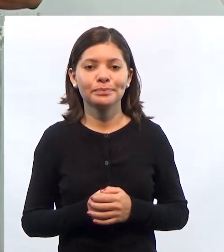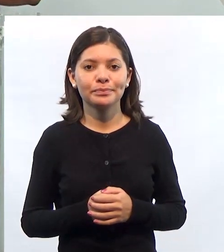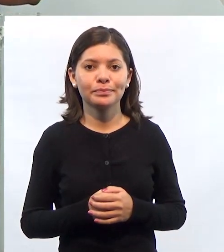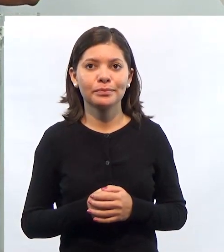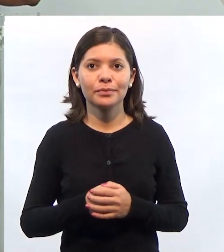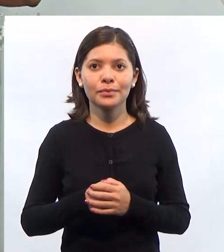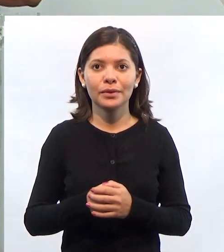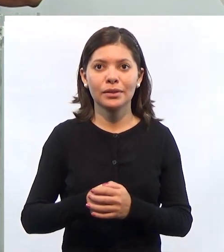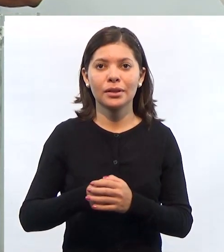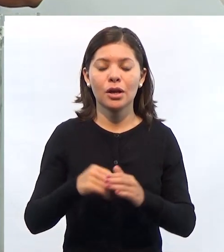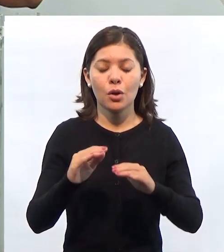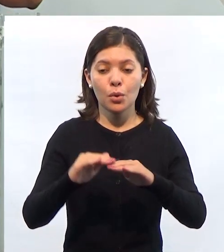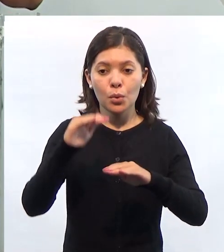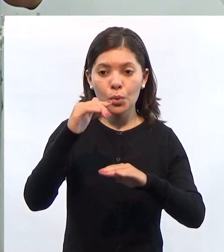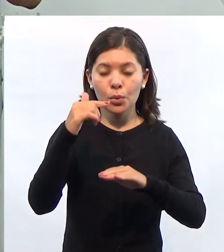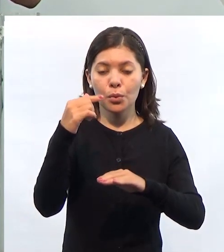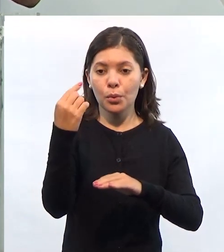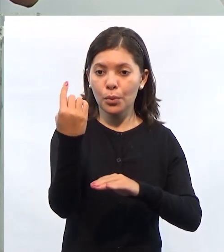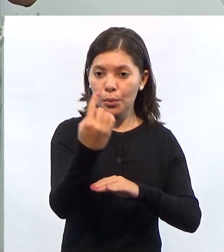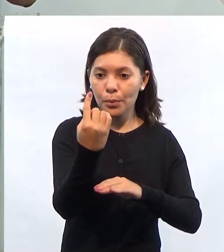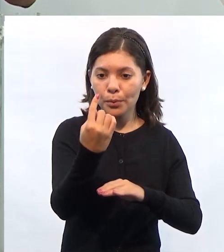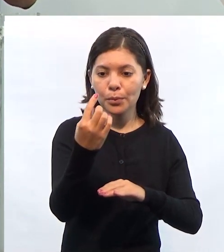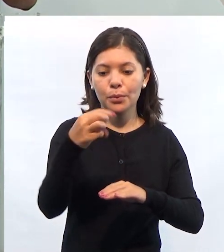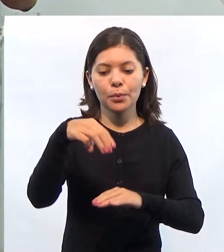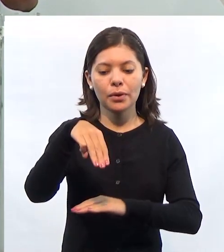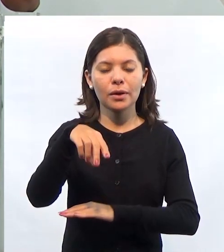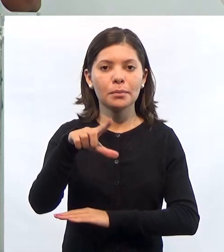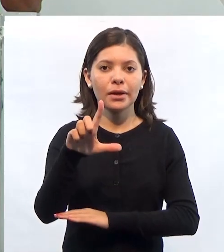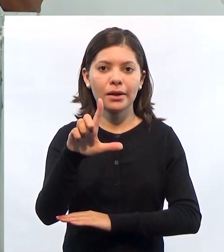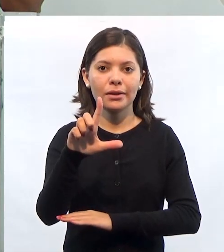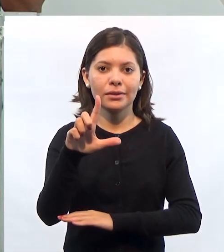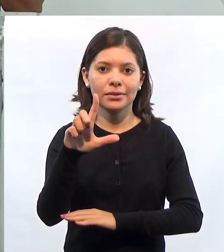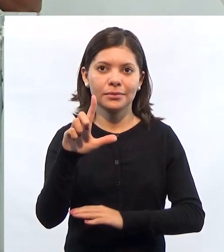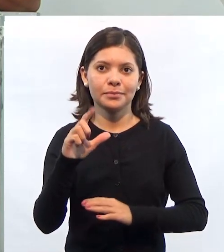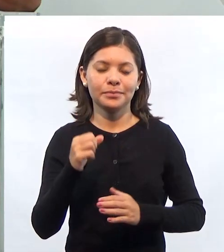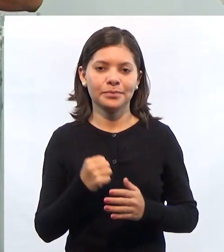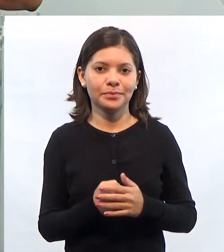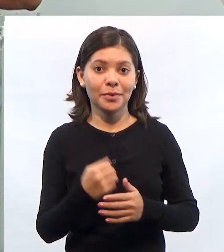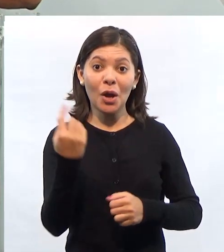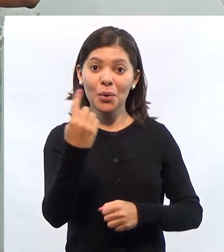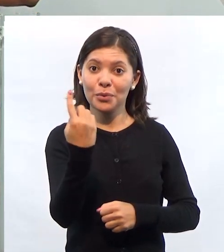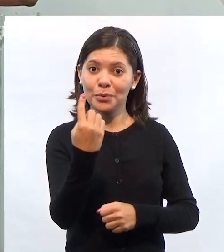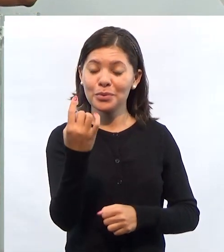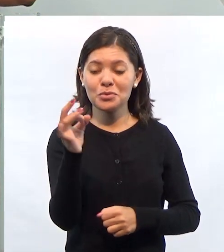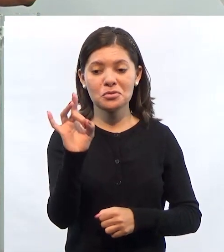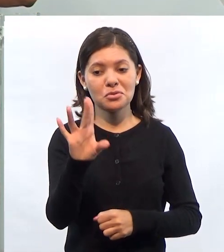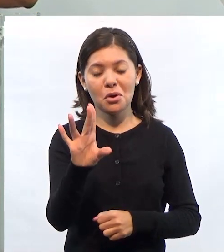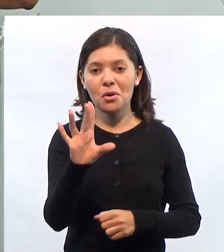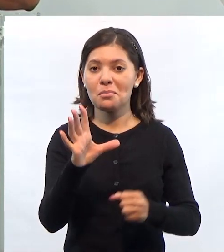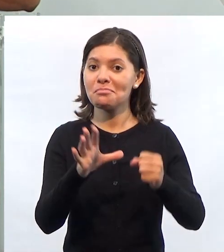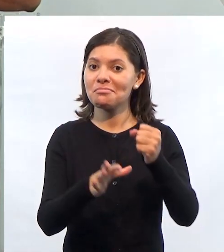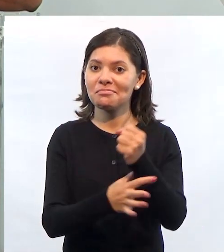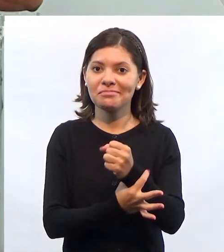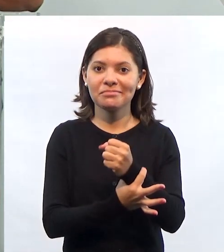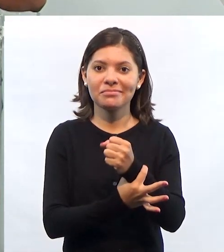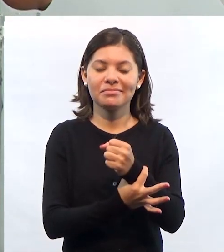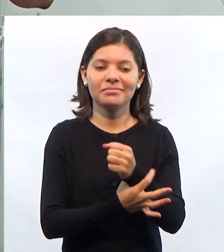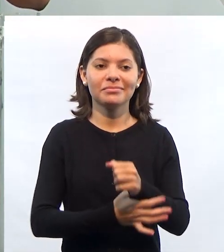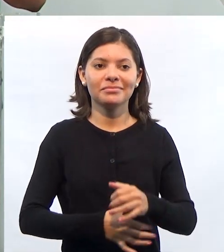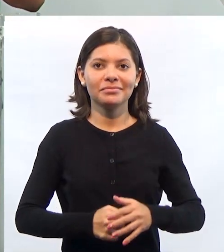mais então o que que vai fazer a empresa vai fazer vai colocar aquele 1 ml como segurança